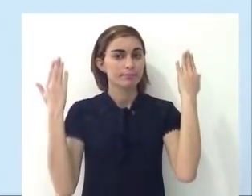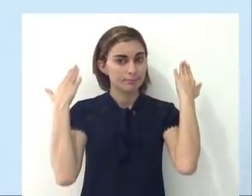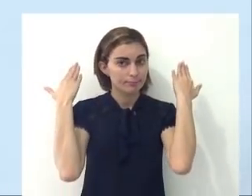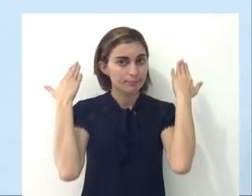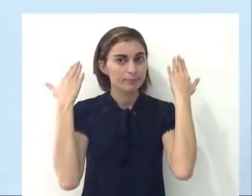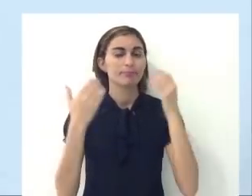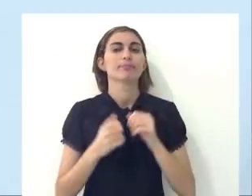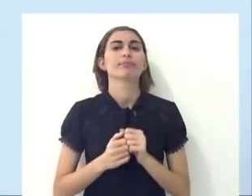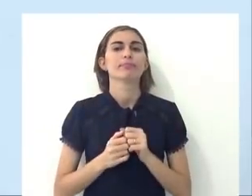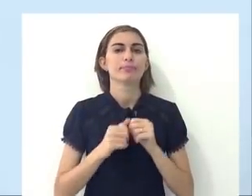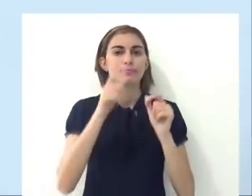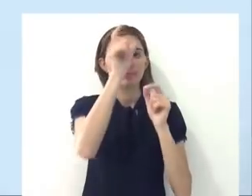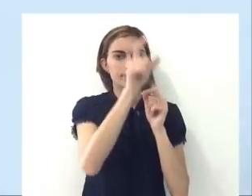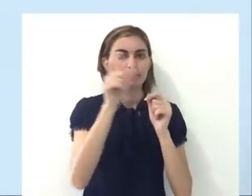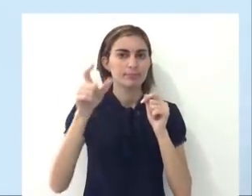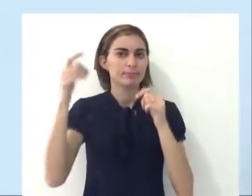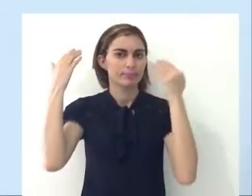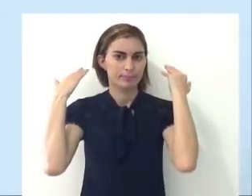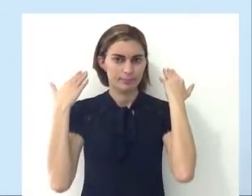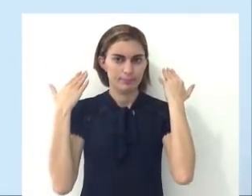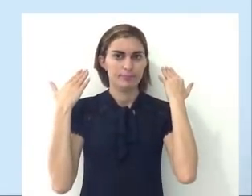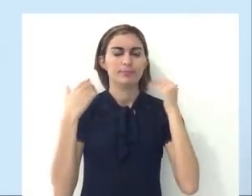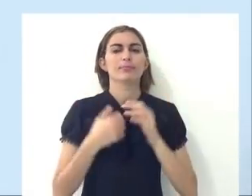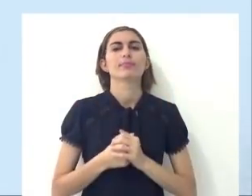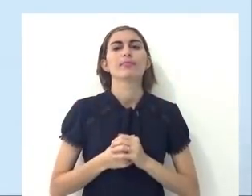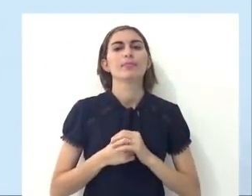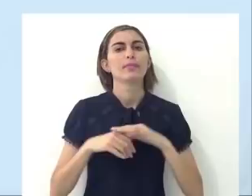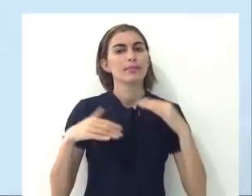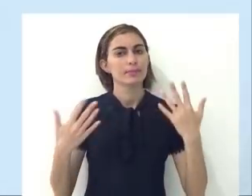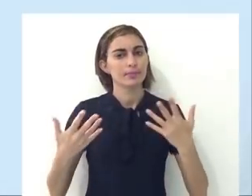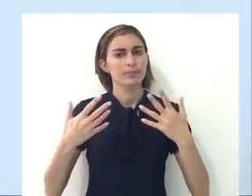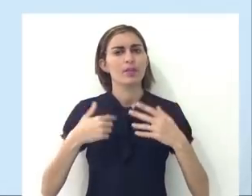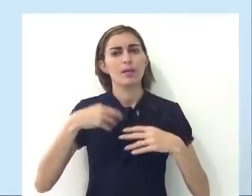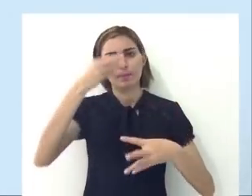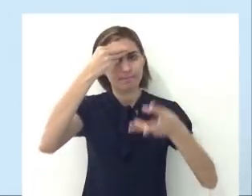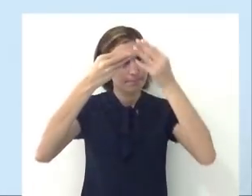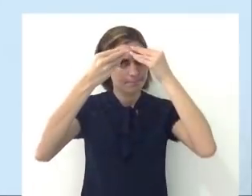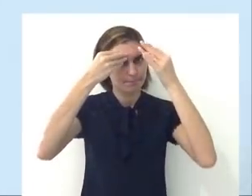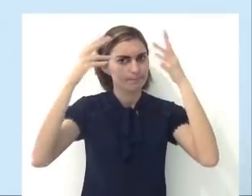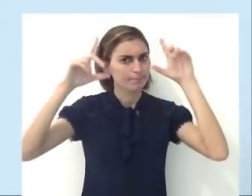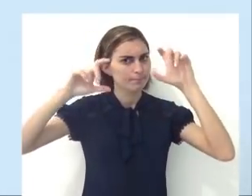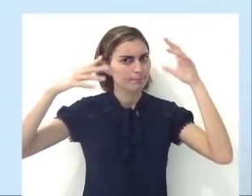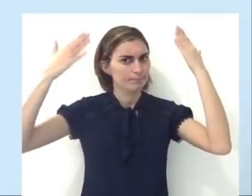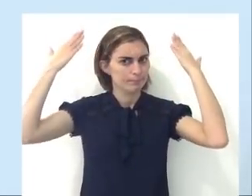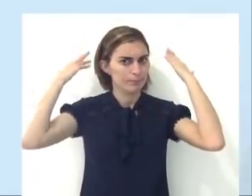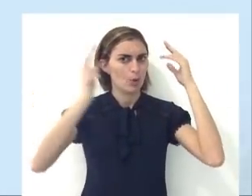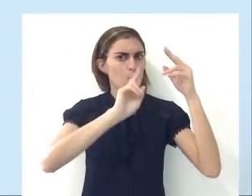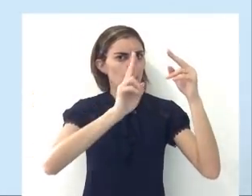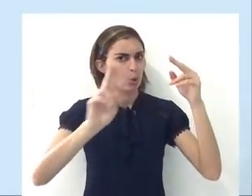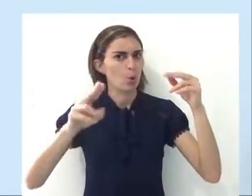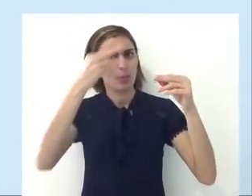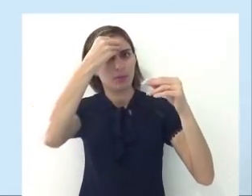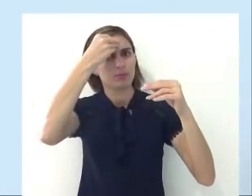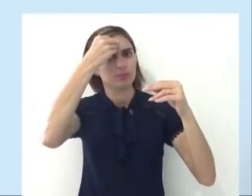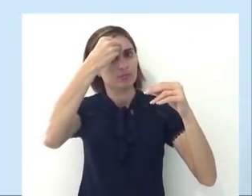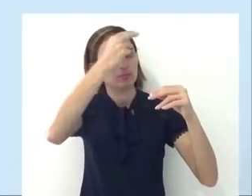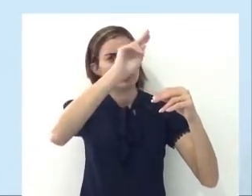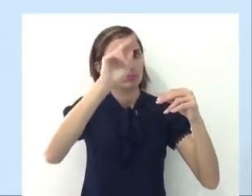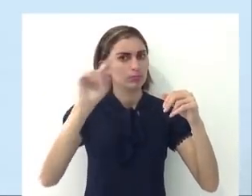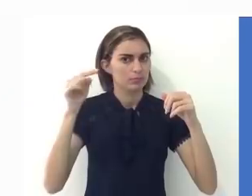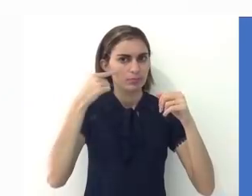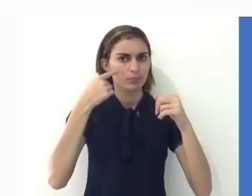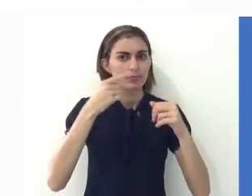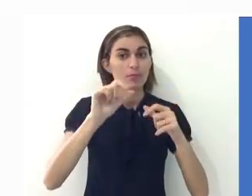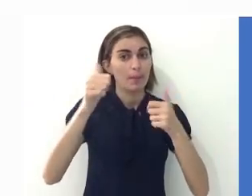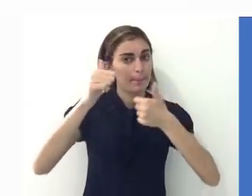trapézios? Isósceles, retângulos e escalenos. Memorize essa imagem com os nomes deles, tá